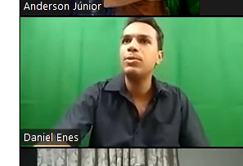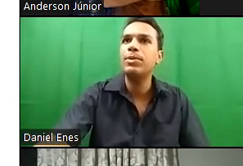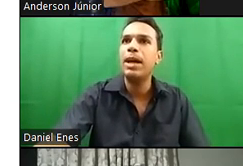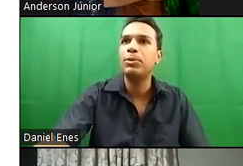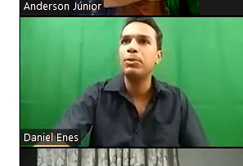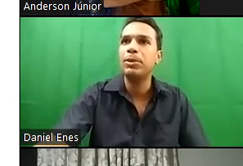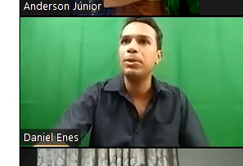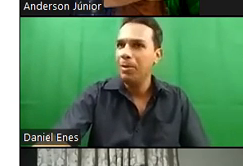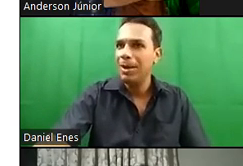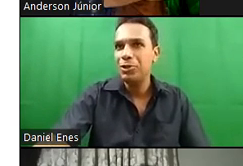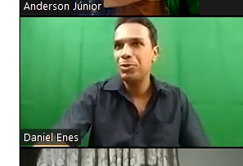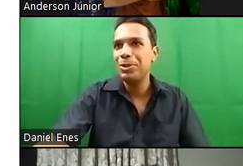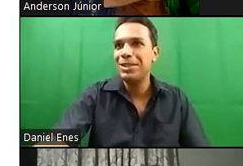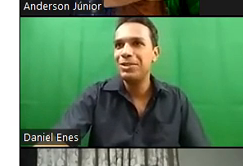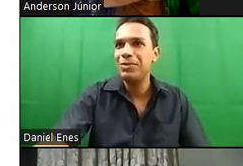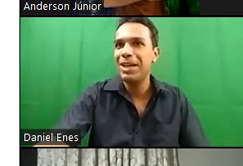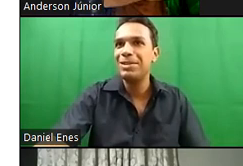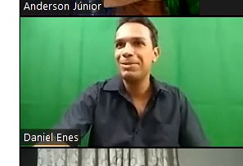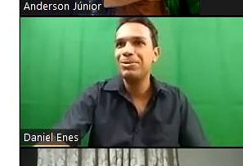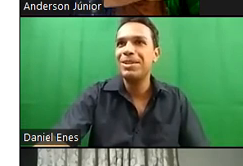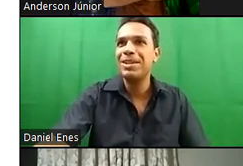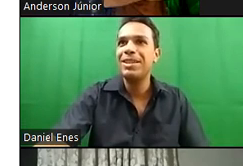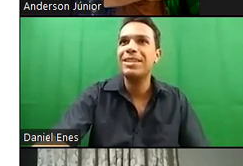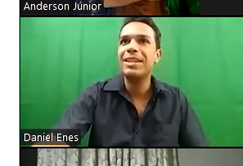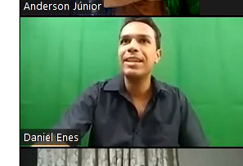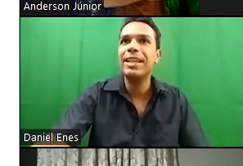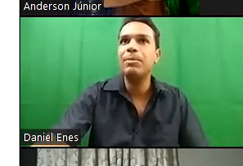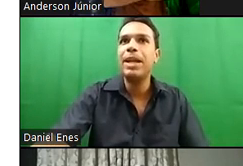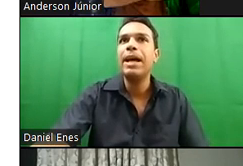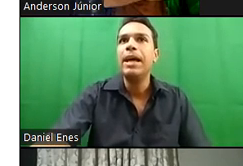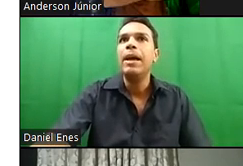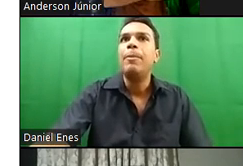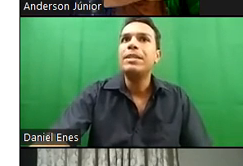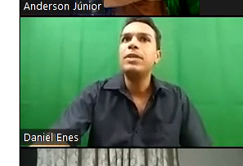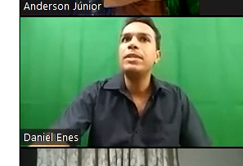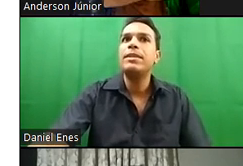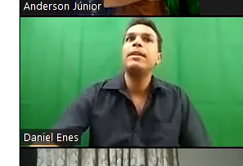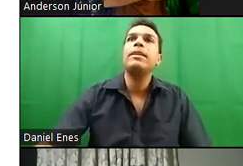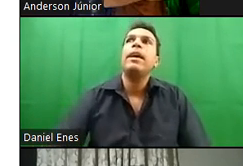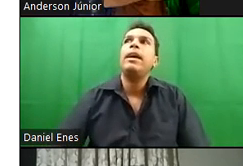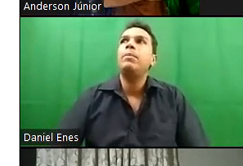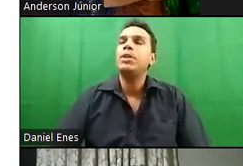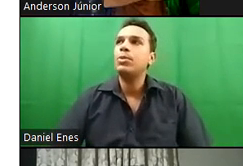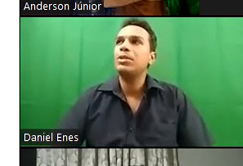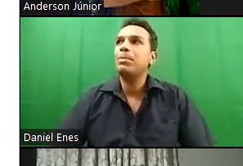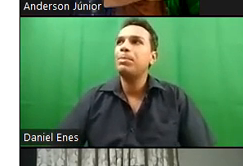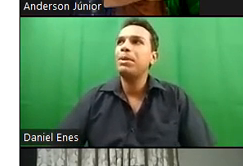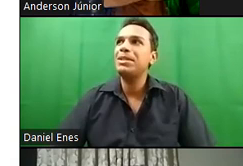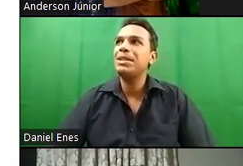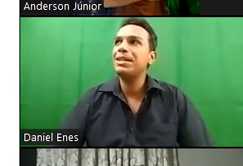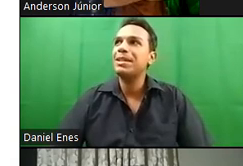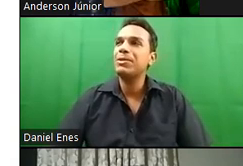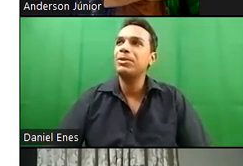esse contato, né? Eu acredito que se tivesse, com certeza ia lembrar. Mas, às vezes, tem pessoas na